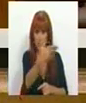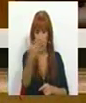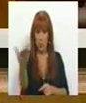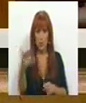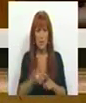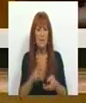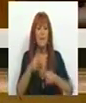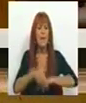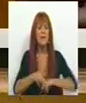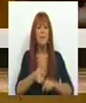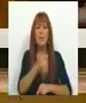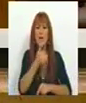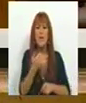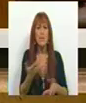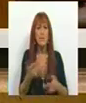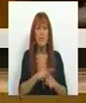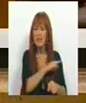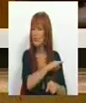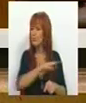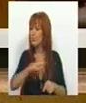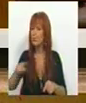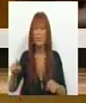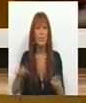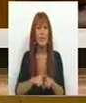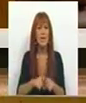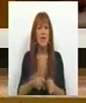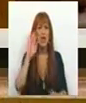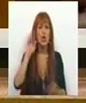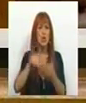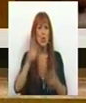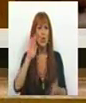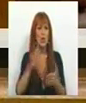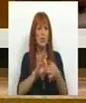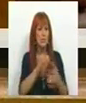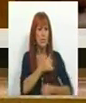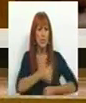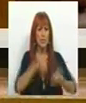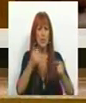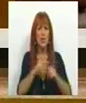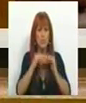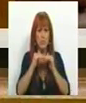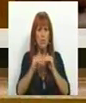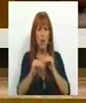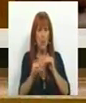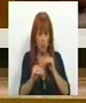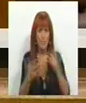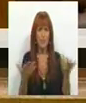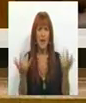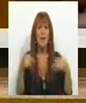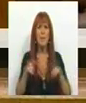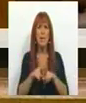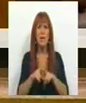cidadãos através de medidas transversais e de soluções urbanas sustentáveis.